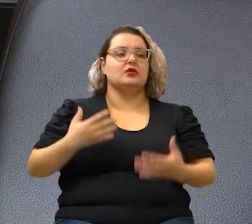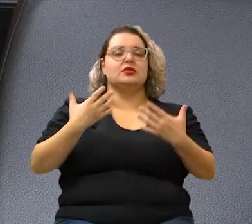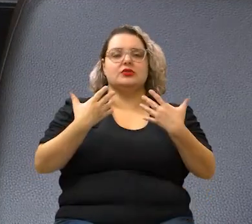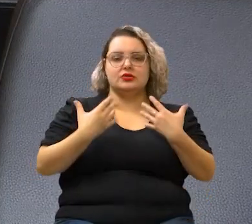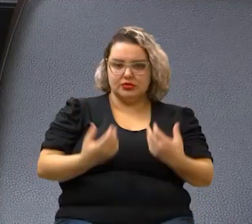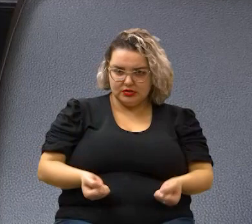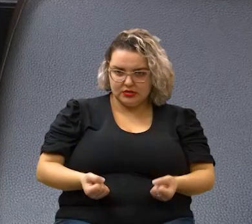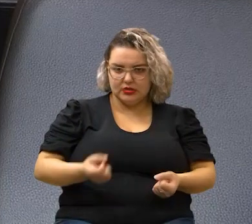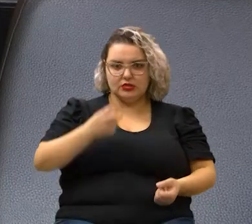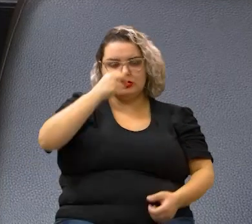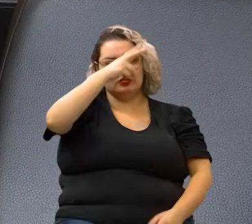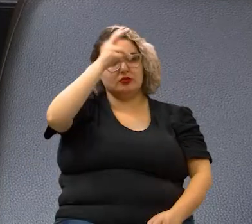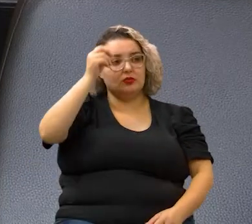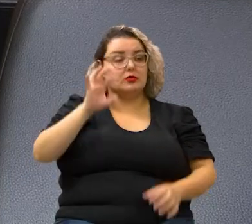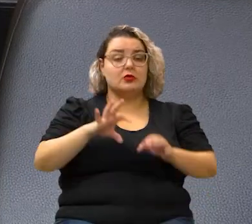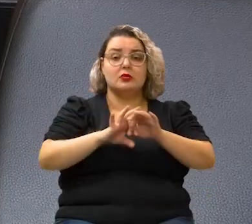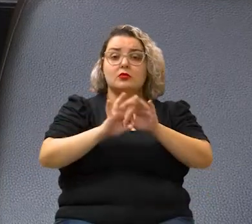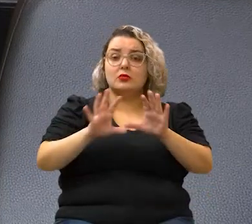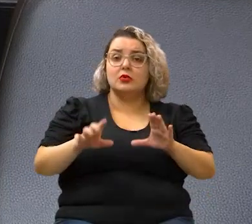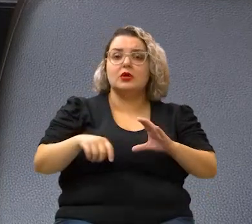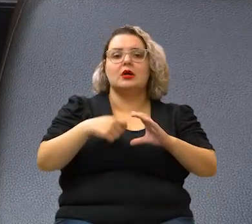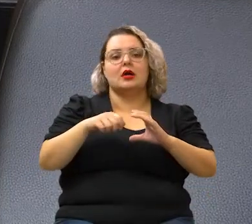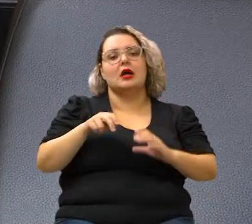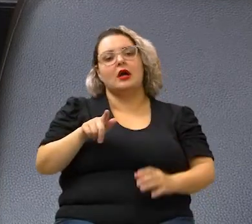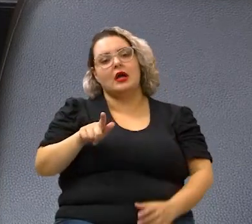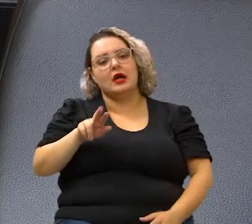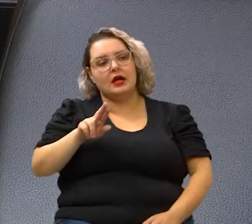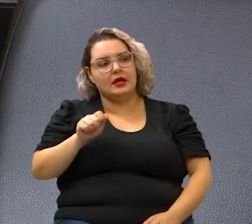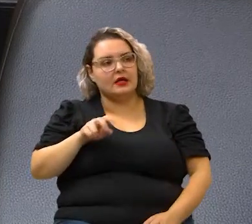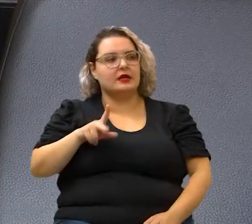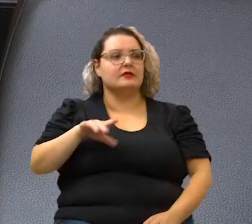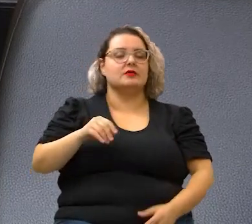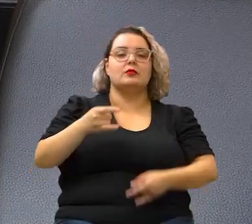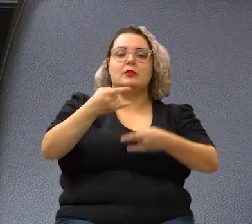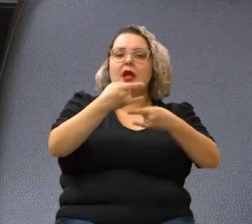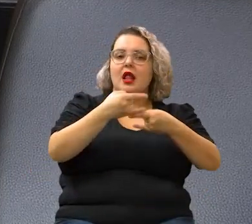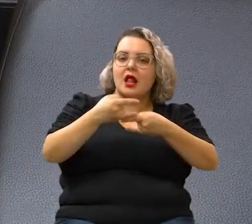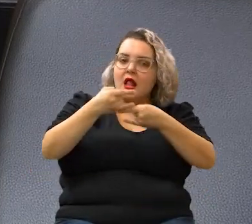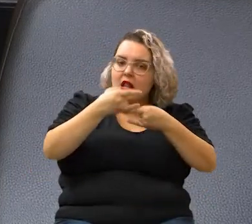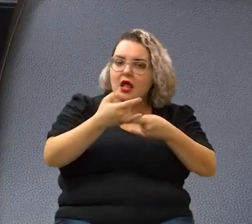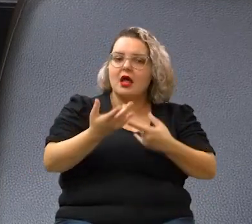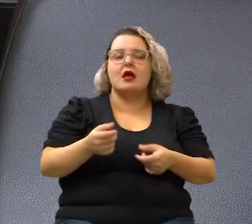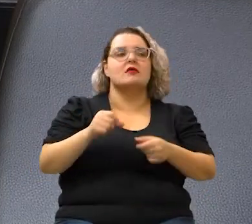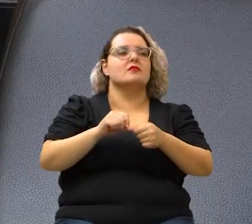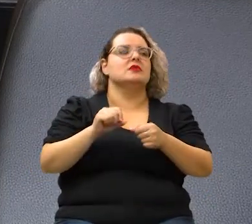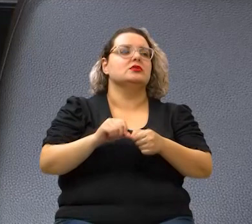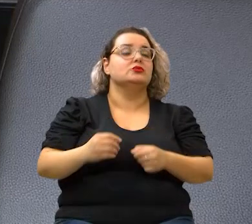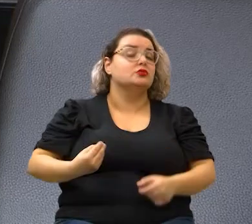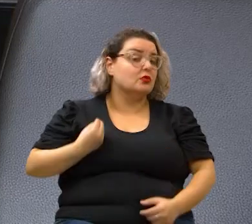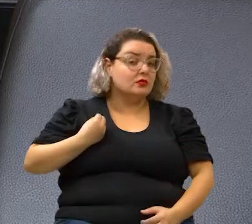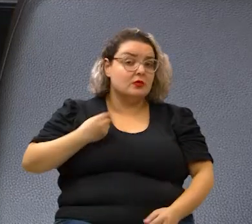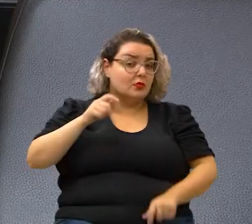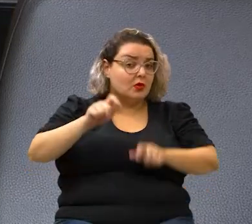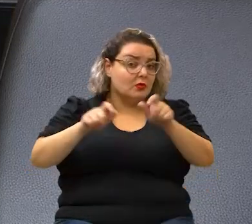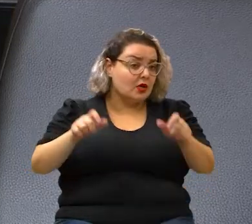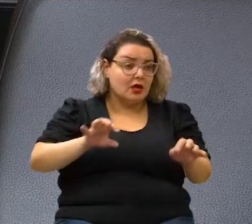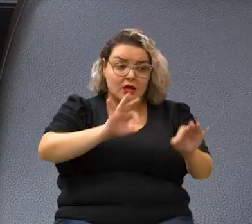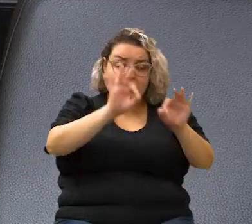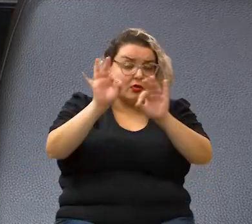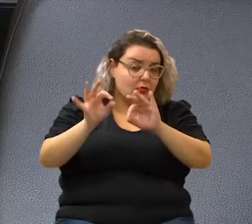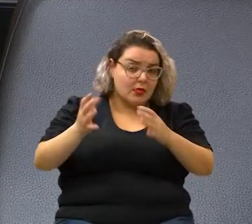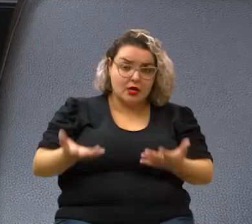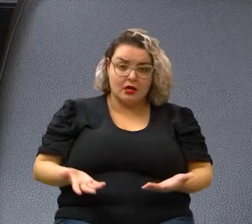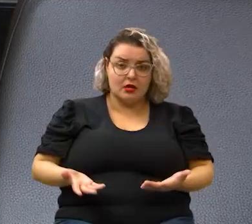sentido, já foi até sancionado pelo prefeito, que permite a gravação, você fazer uma live, você fazer um ao vivo, para